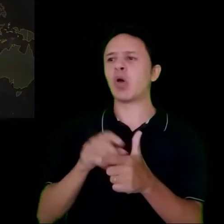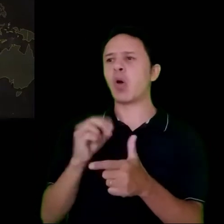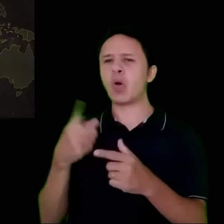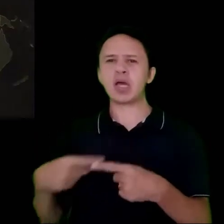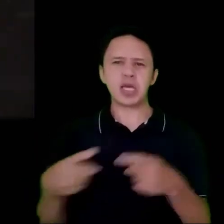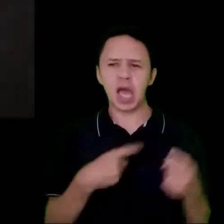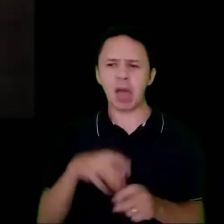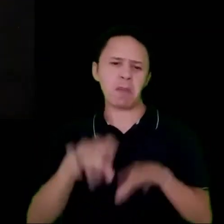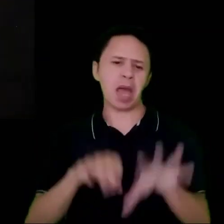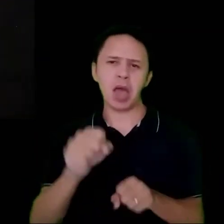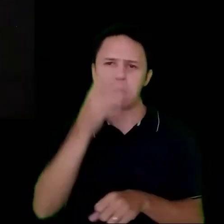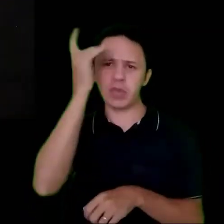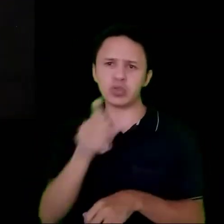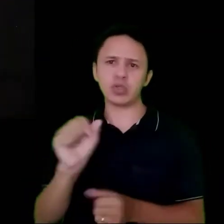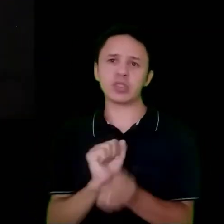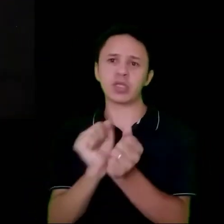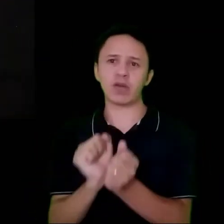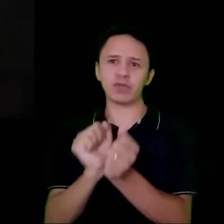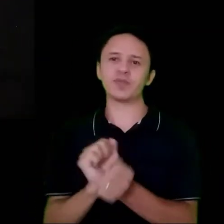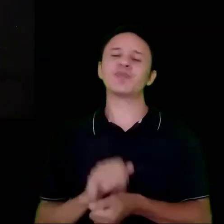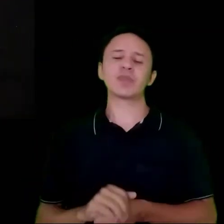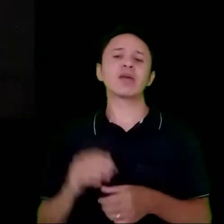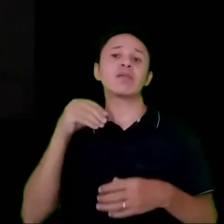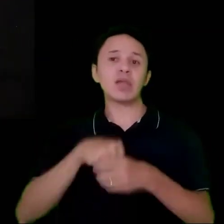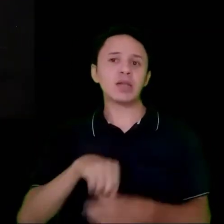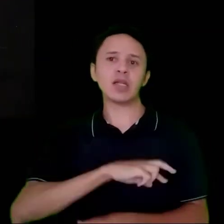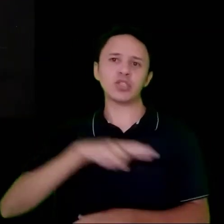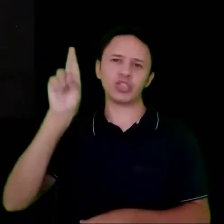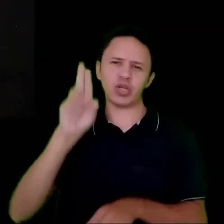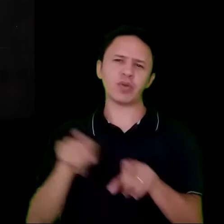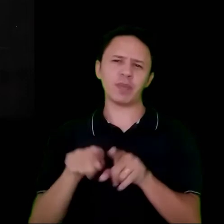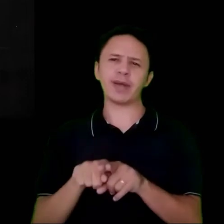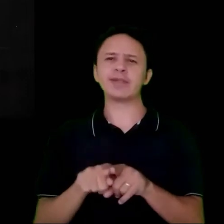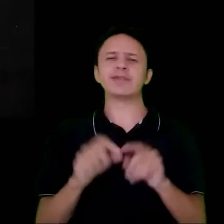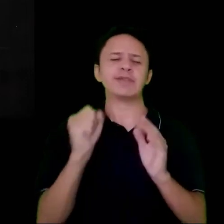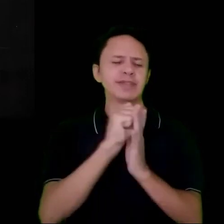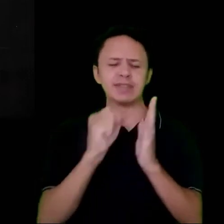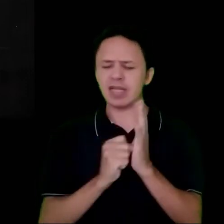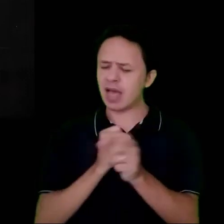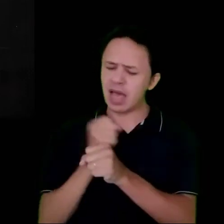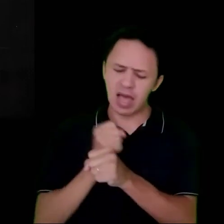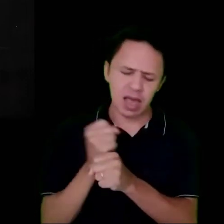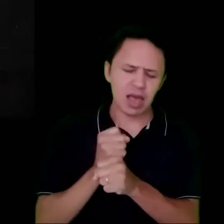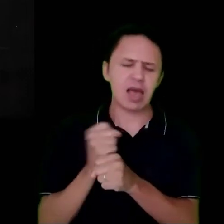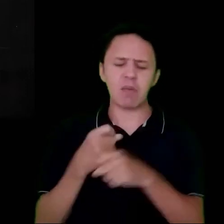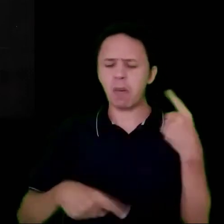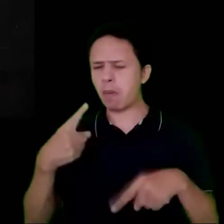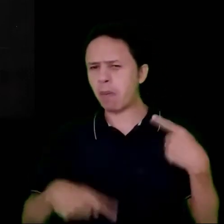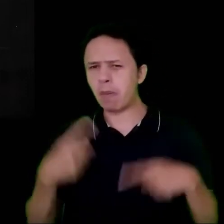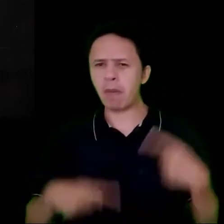no Reino do Congo. E o tema escravidão também está presente nas religiões, com séculos de debates internos às